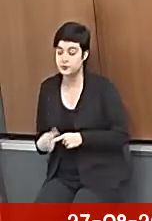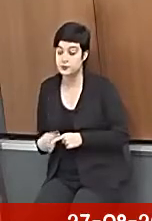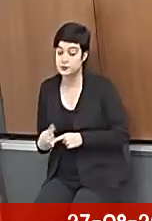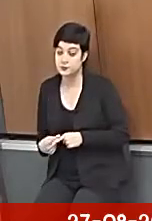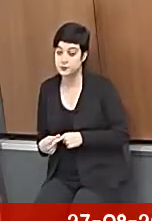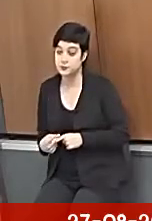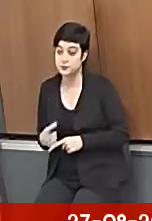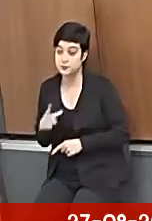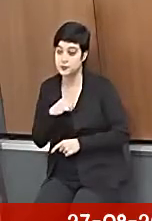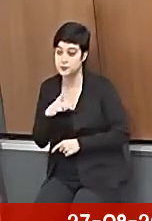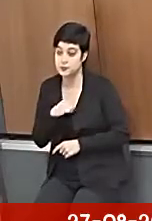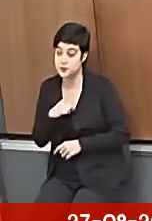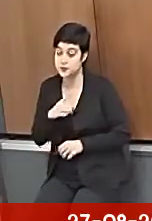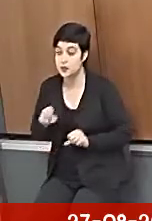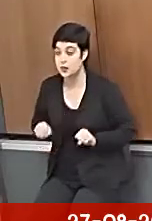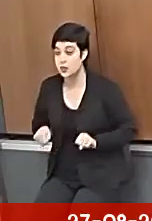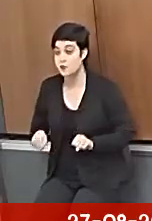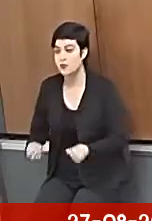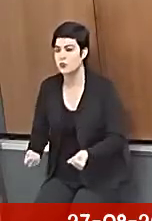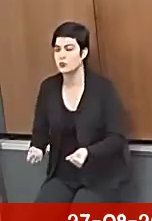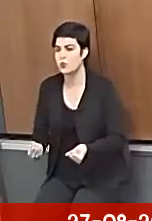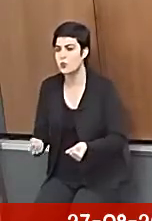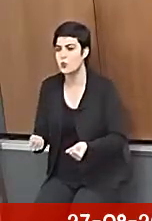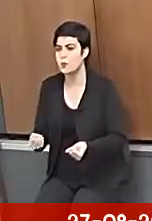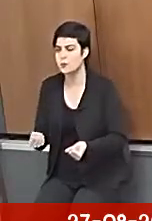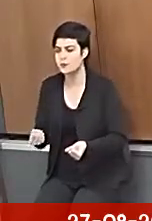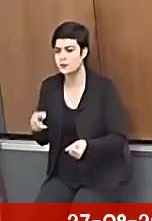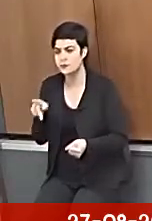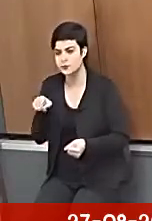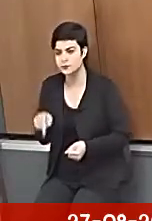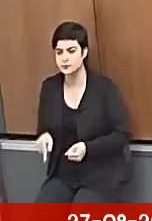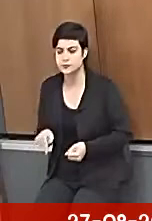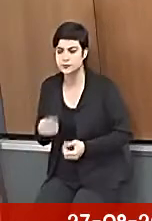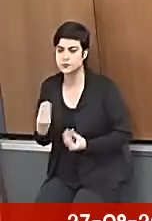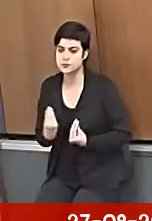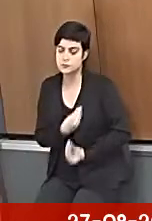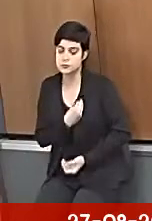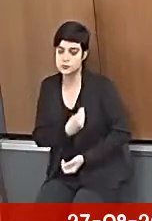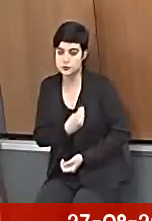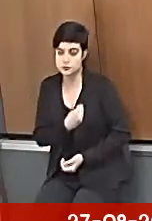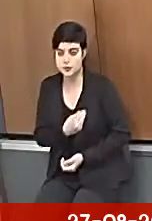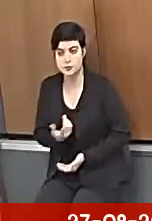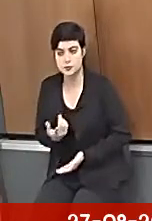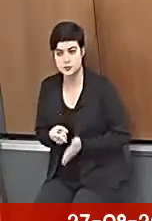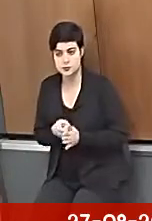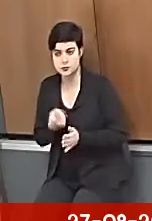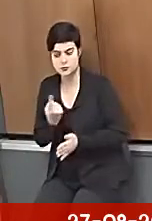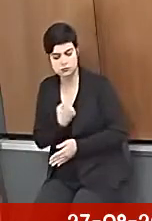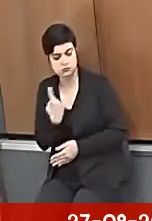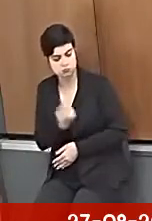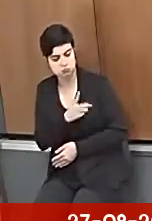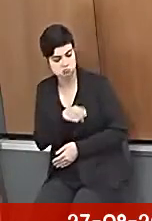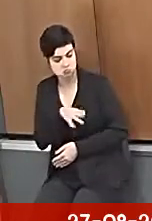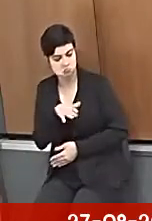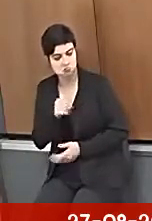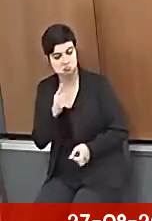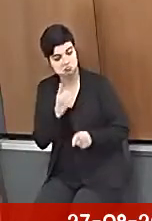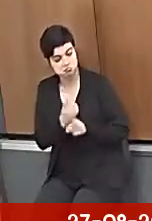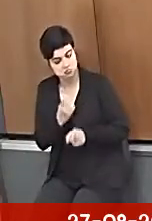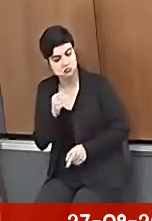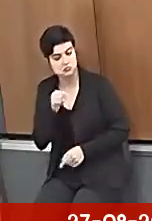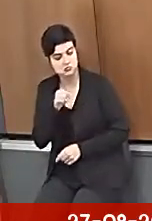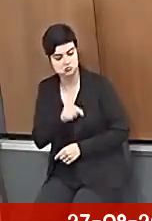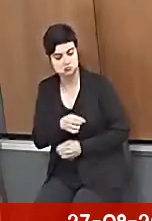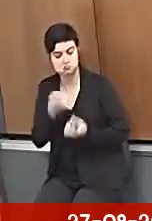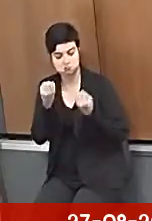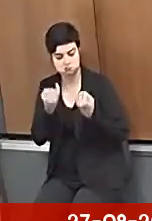nosso defensor público doutor luiz renato primeiro um prazer regista conseguiu pela primeira vez acho que não nos encontramos antes belíssima